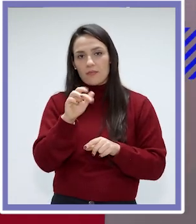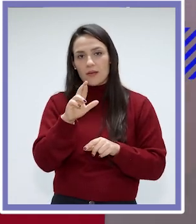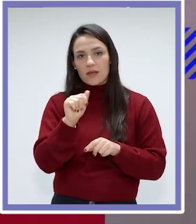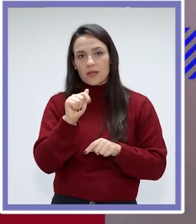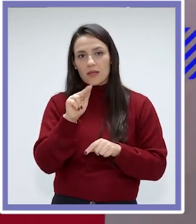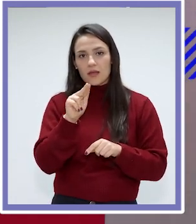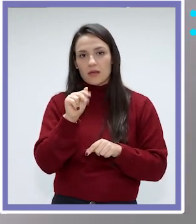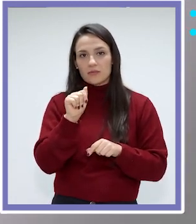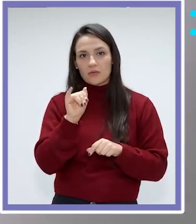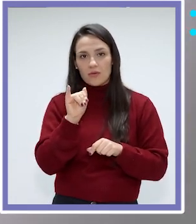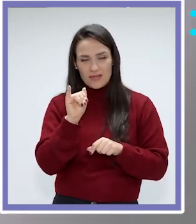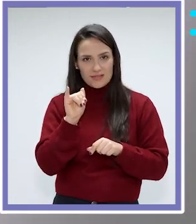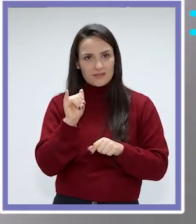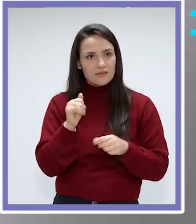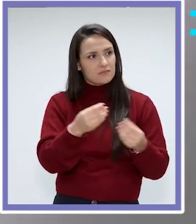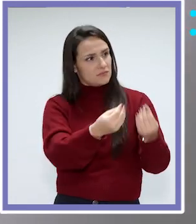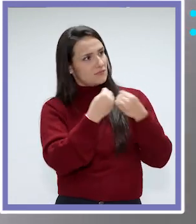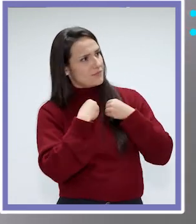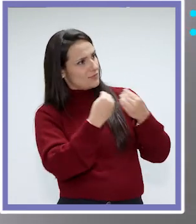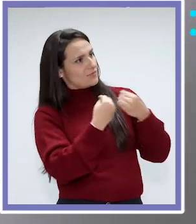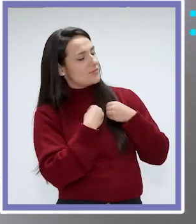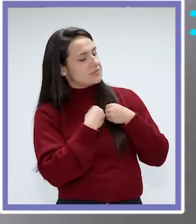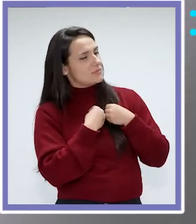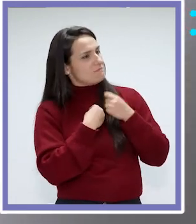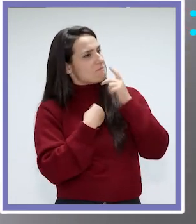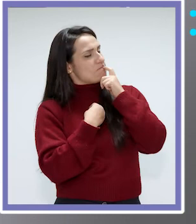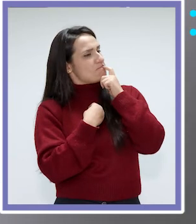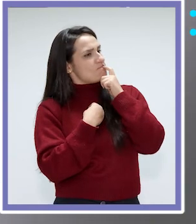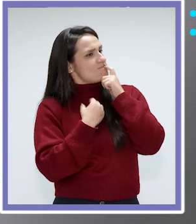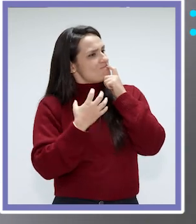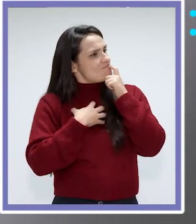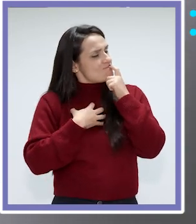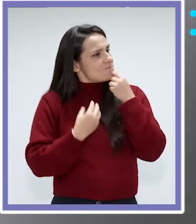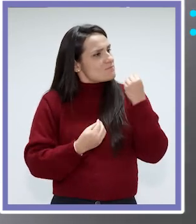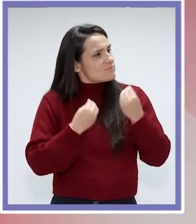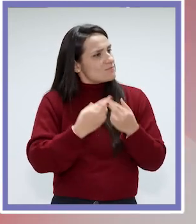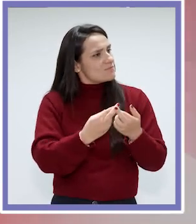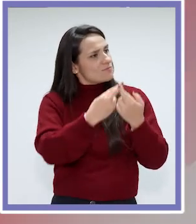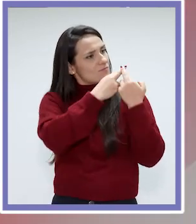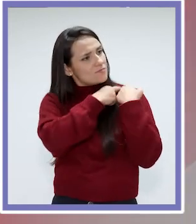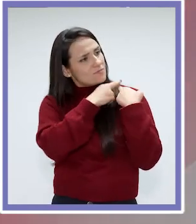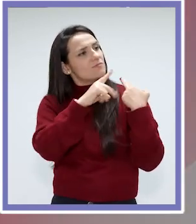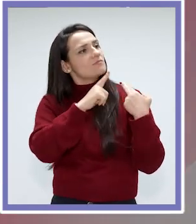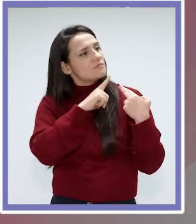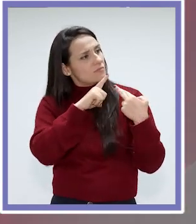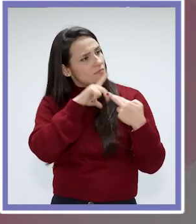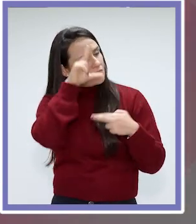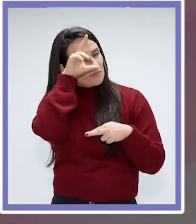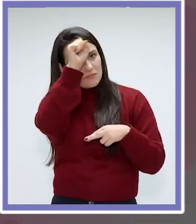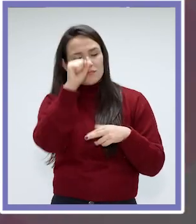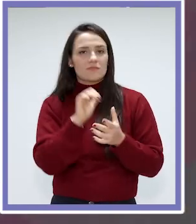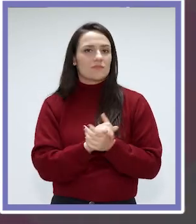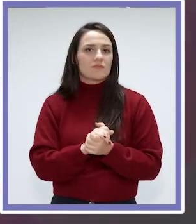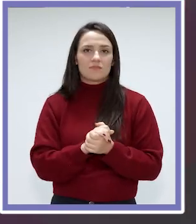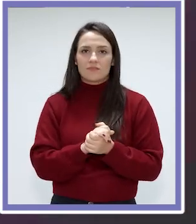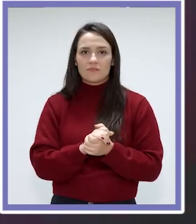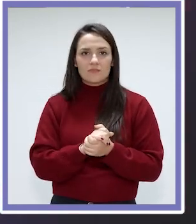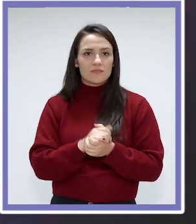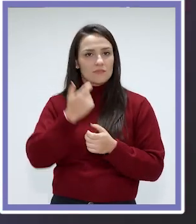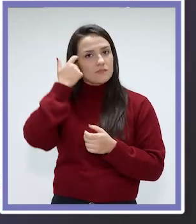quando falava isso, sabe, assim, eu senti em mim assim, a responsabilidade que nós temos de universidade de não ser só